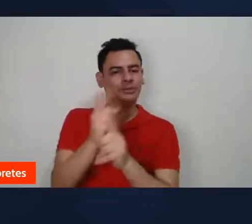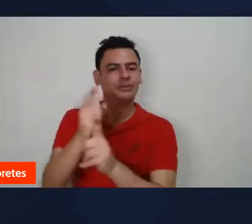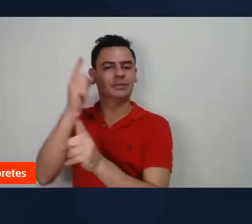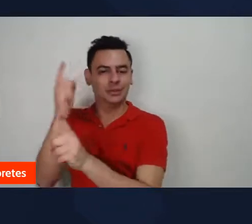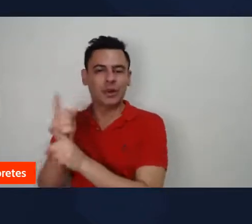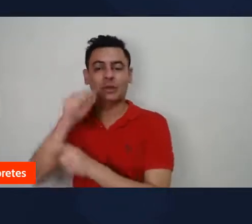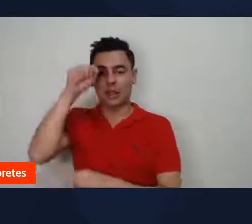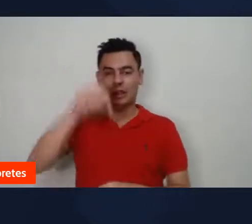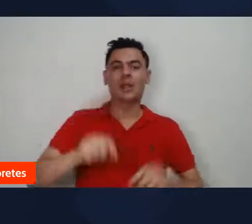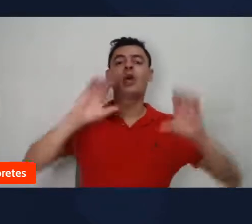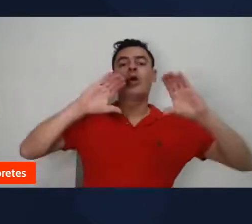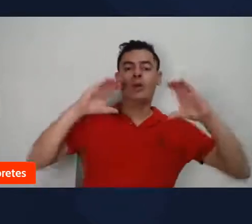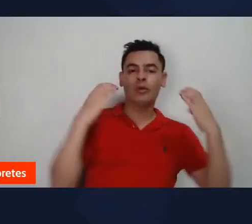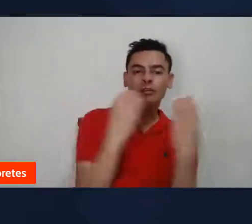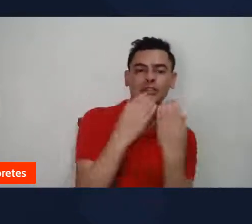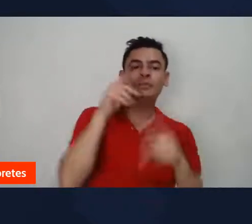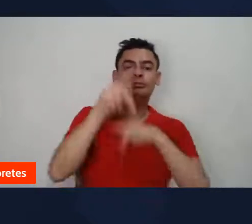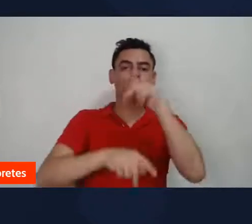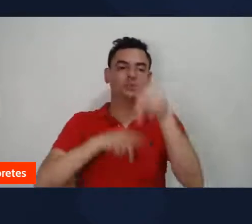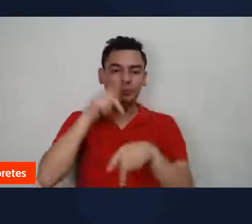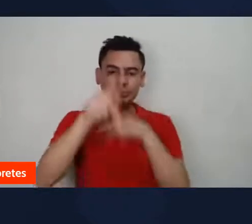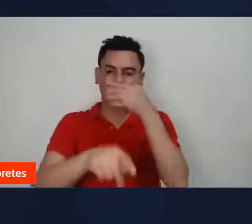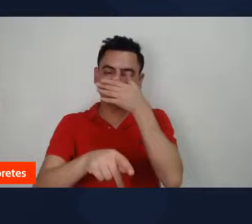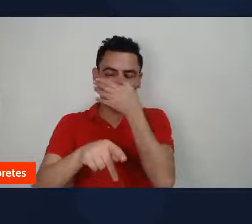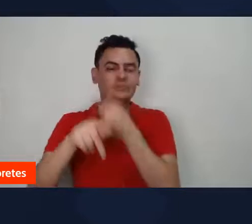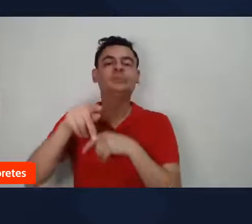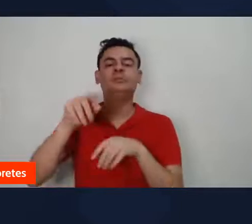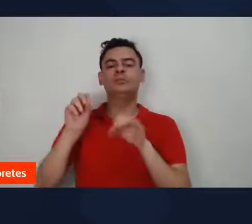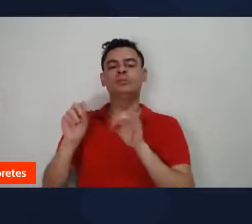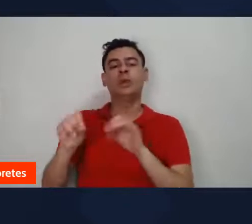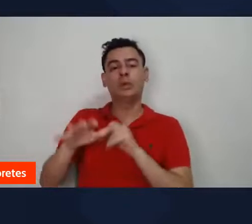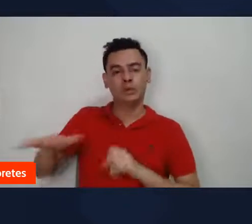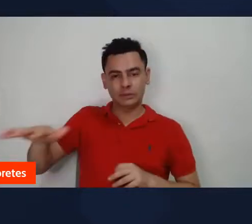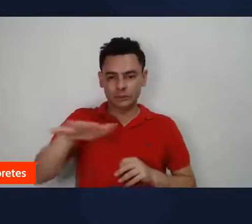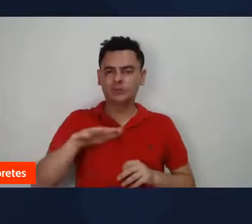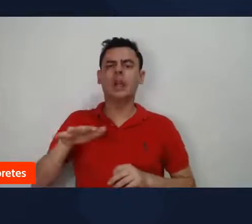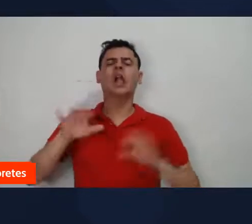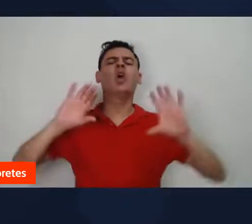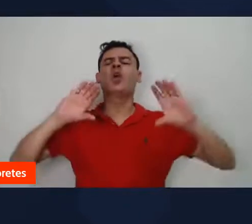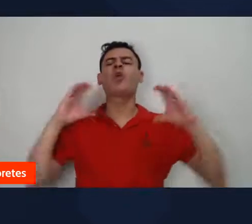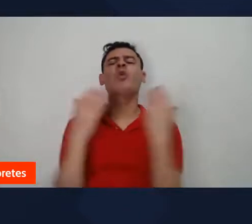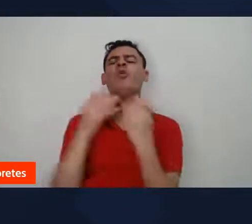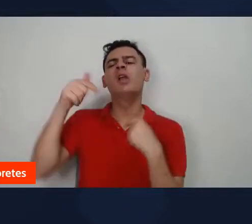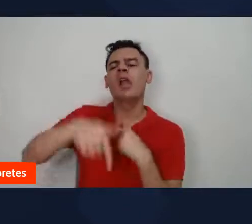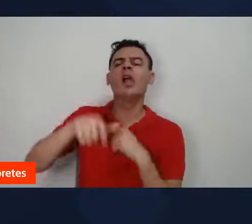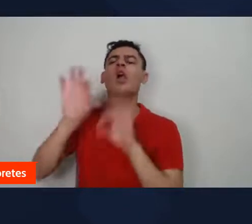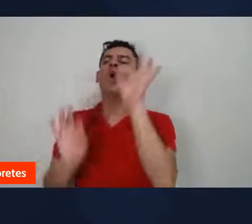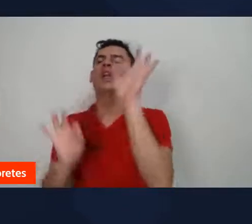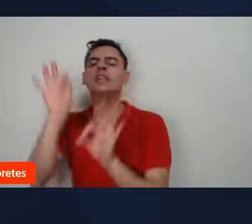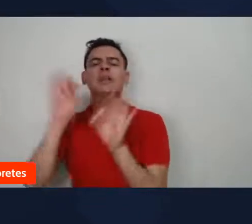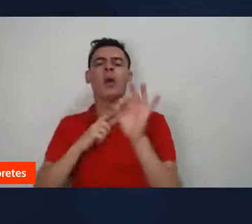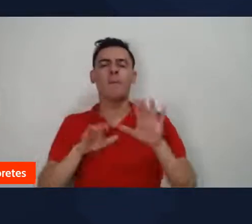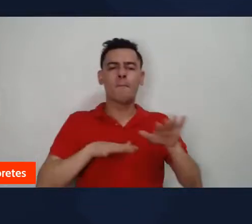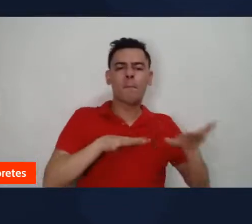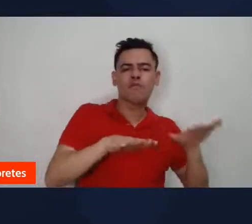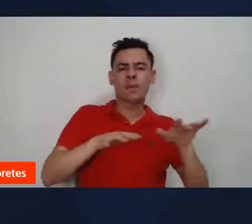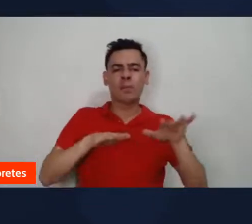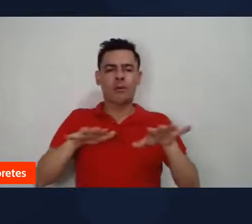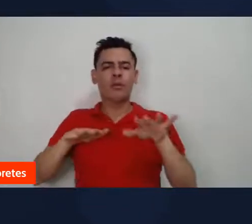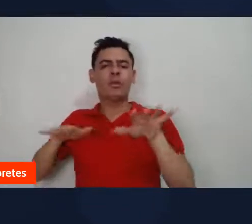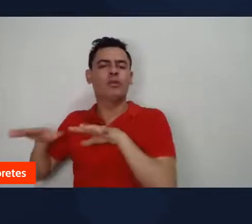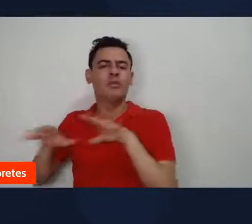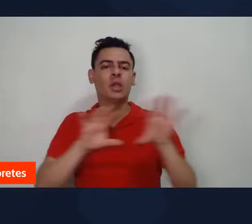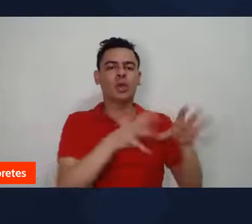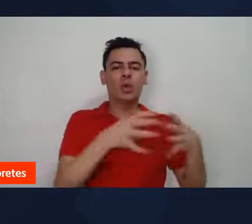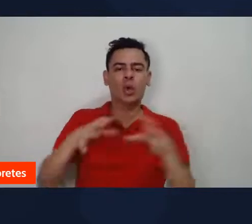Educação. Essa conferência que, repito, ela é tocada pela militância, ela é pensada pelos diversos movimentos coletivos